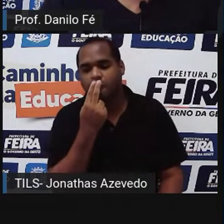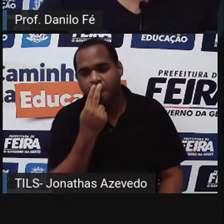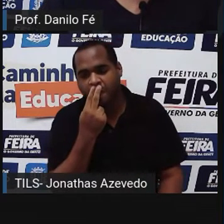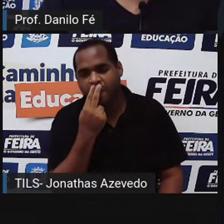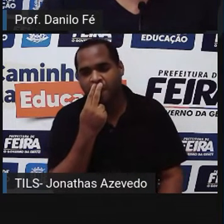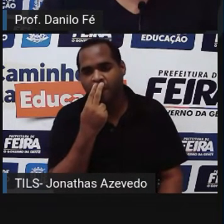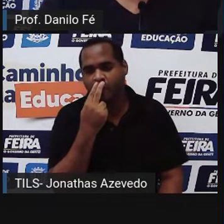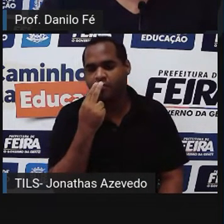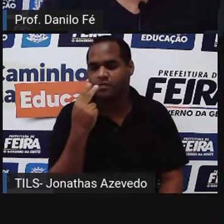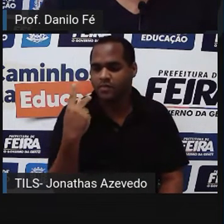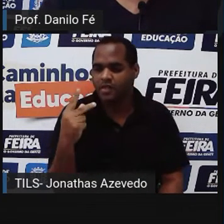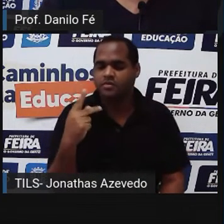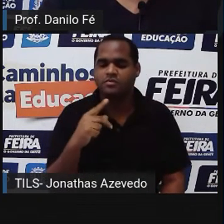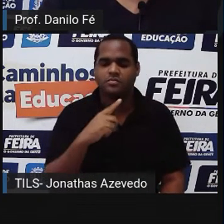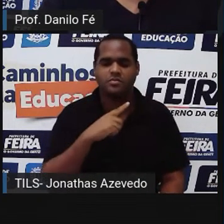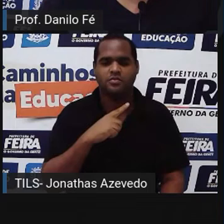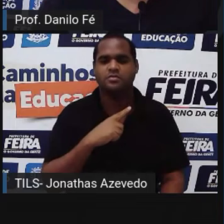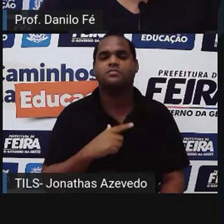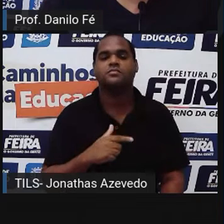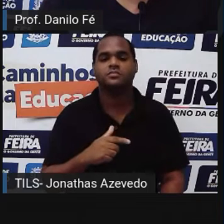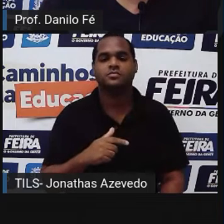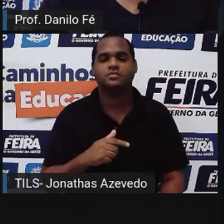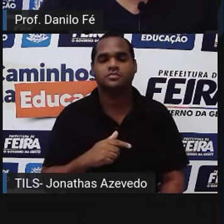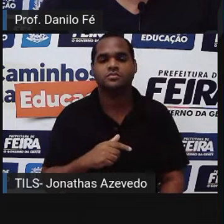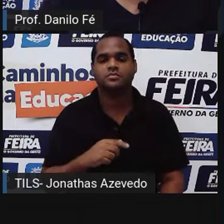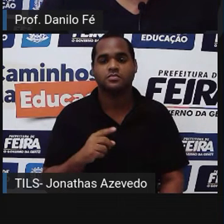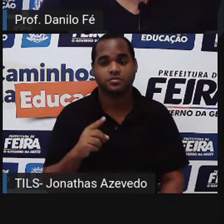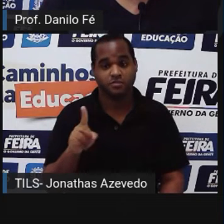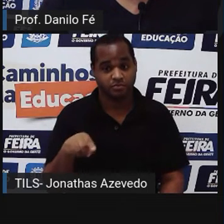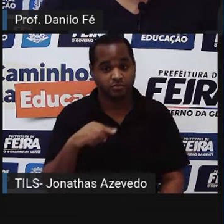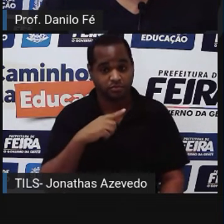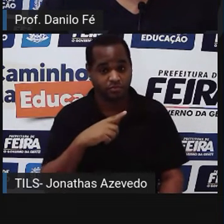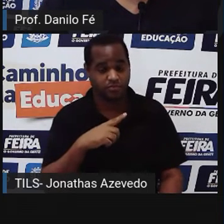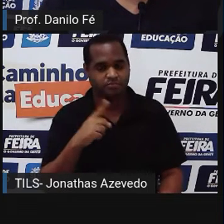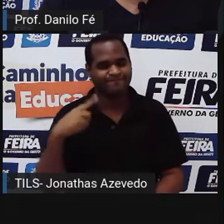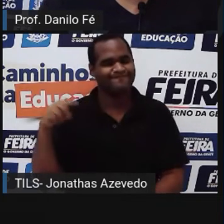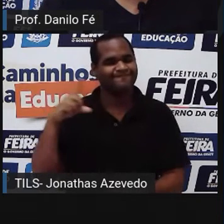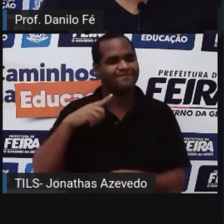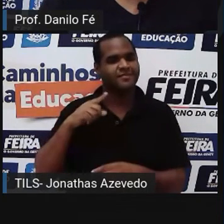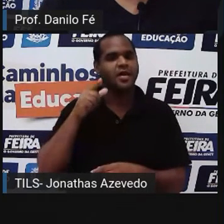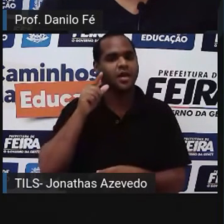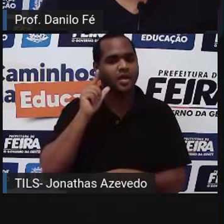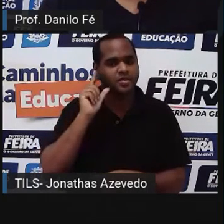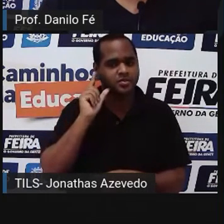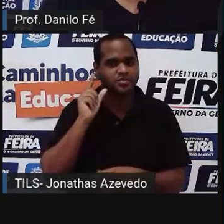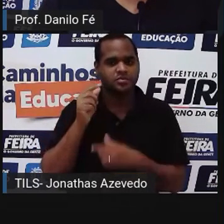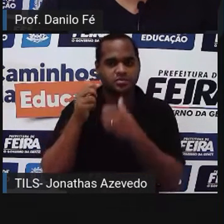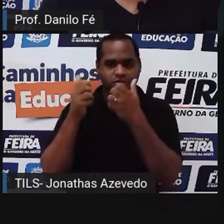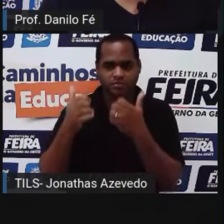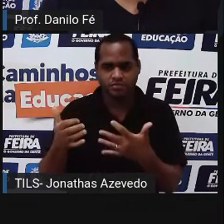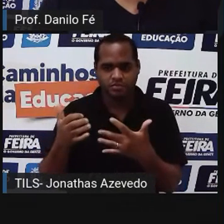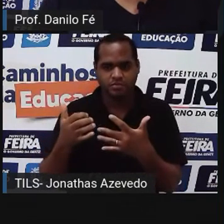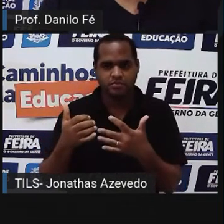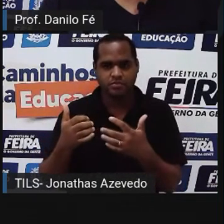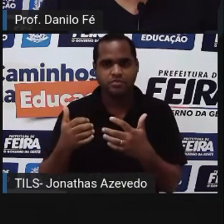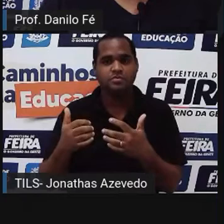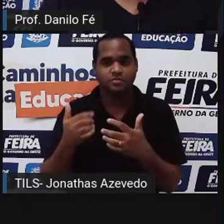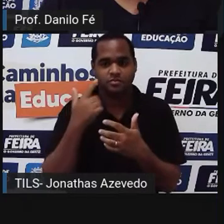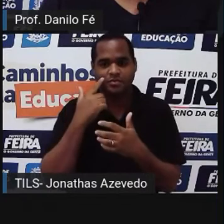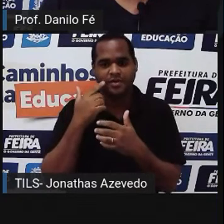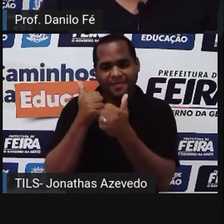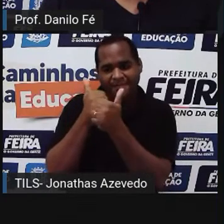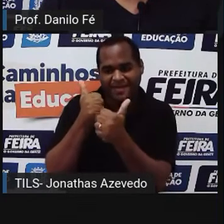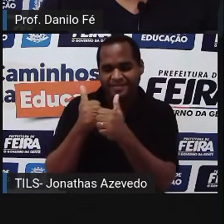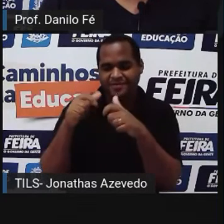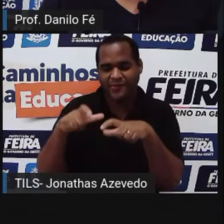ele que estava, como eu mostrei no mapa anterior, chegando bem pertinho de